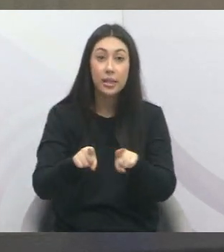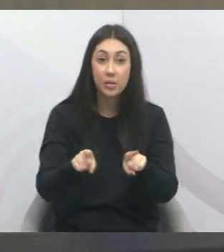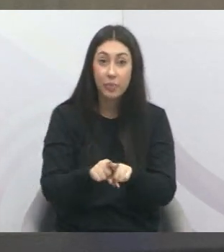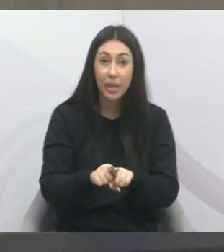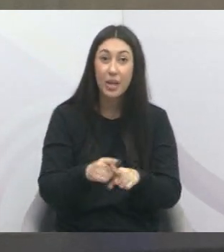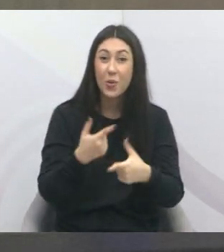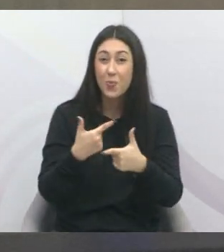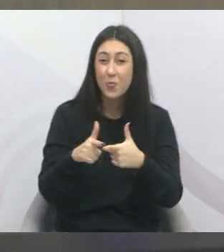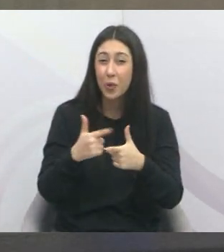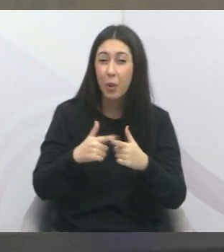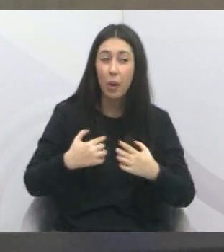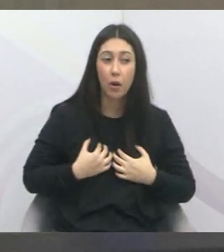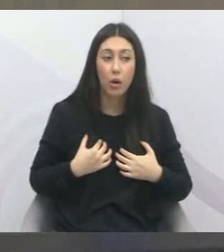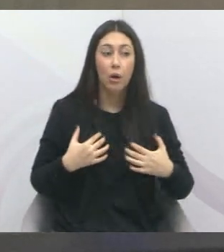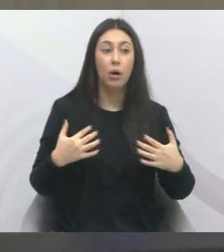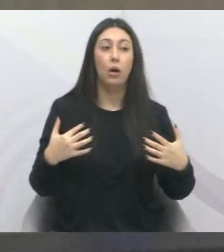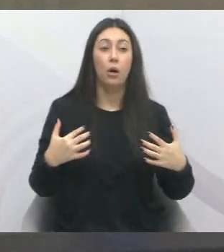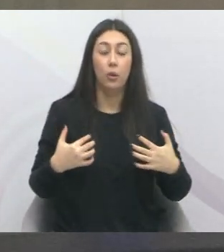tromboembolismo pulmonar.